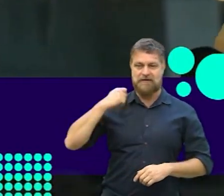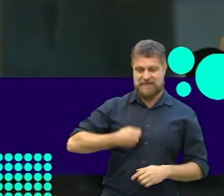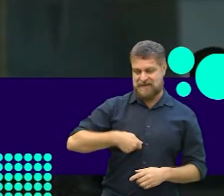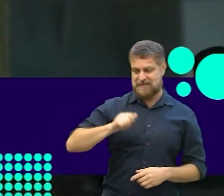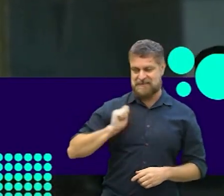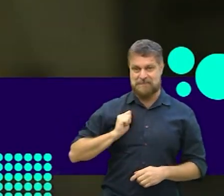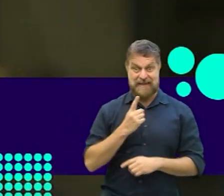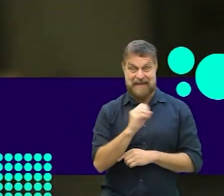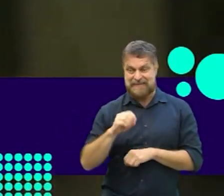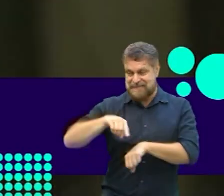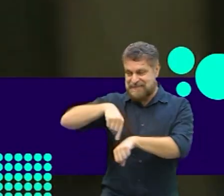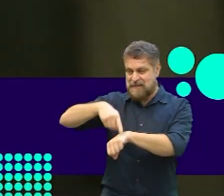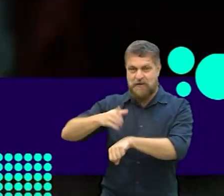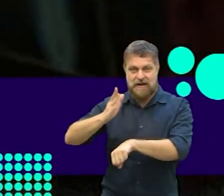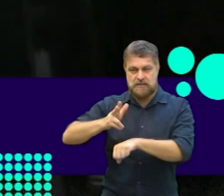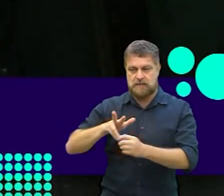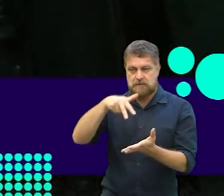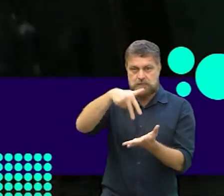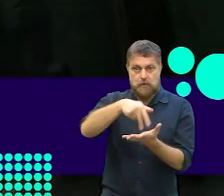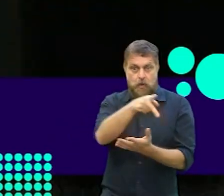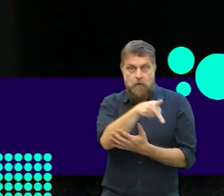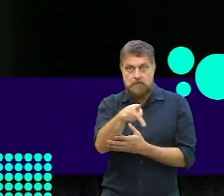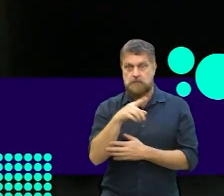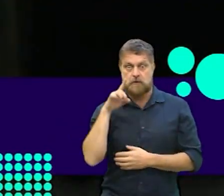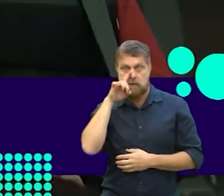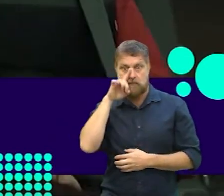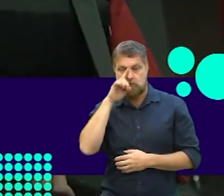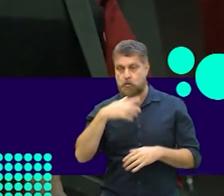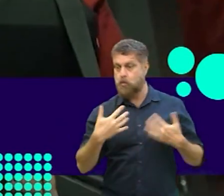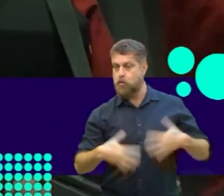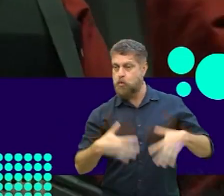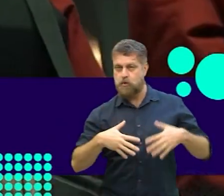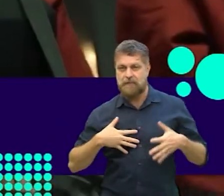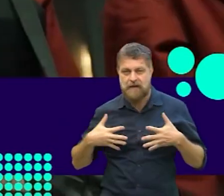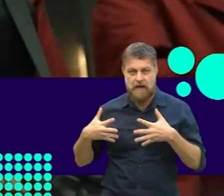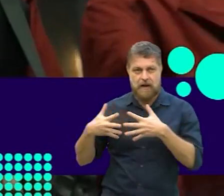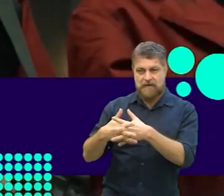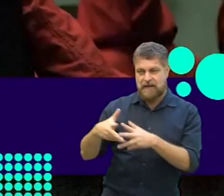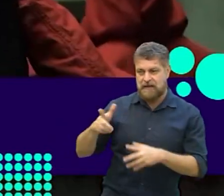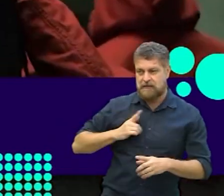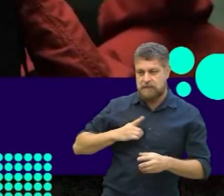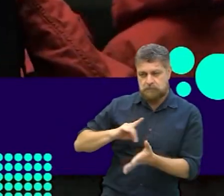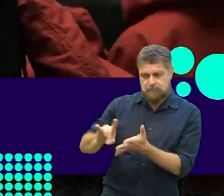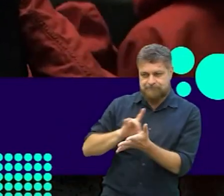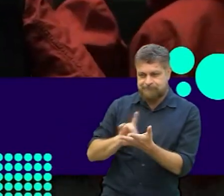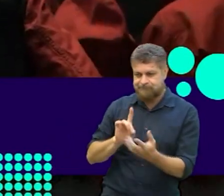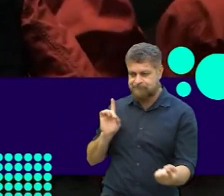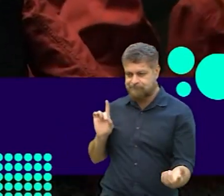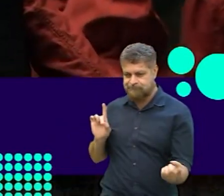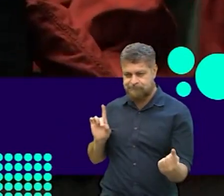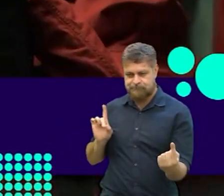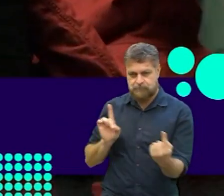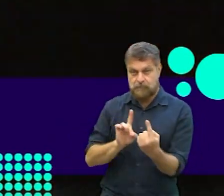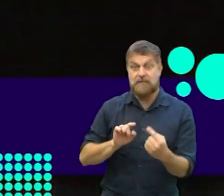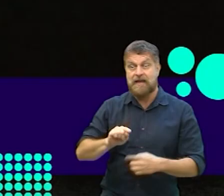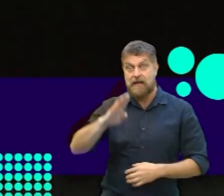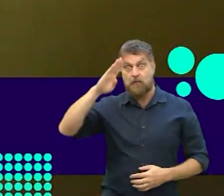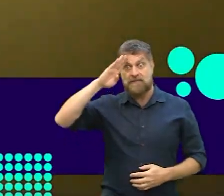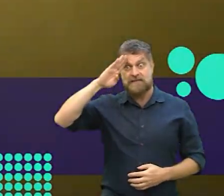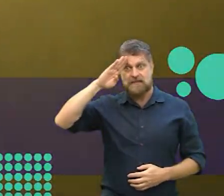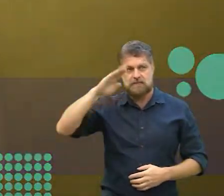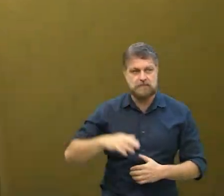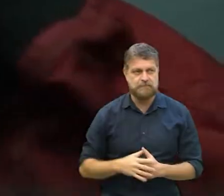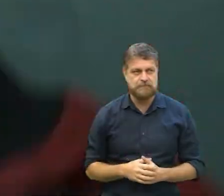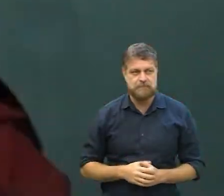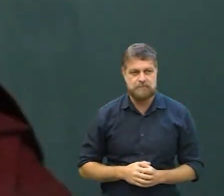Banco da Espanha há mais de 100 horas. E o professor corre perigo. Para complicar, um novo adversário está a caminho,